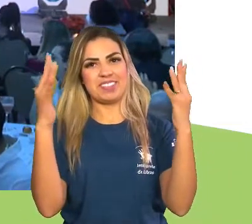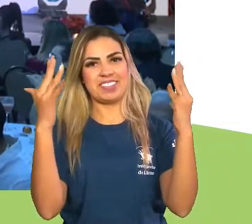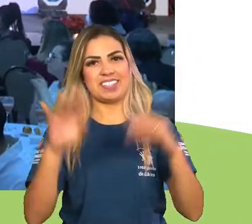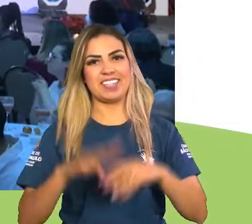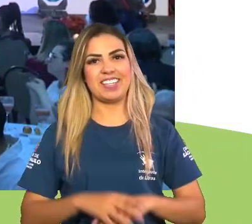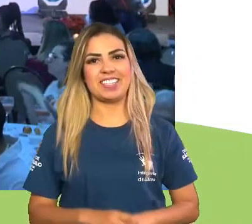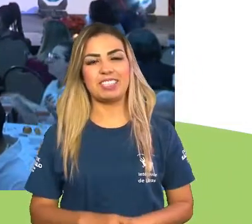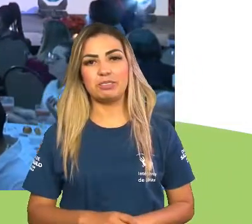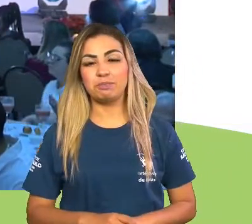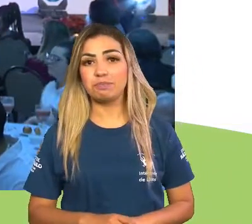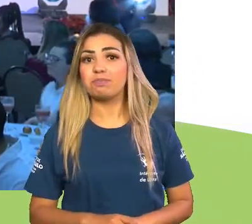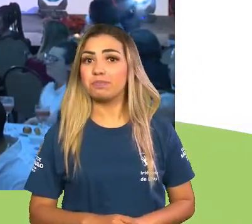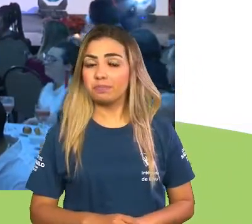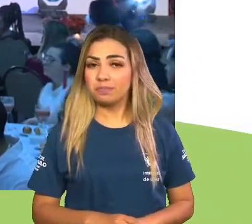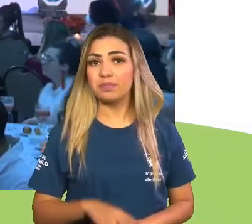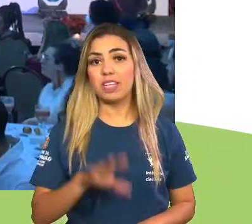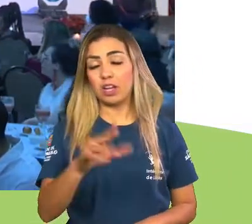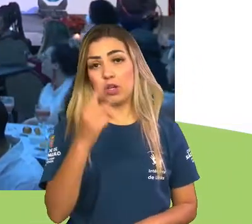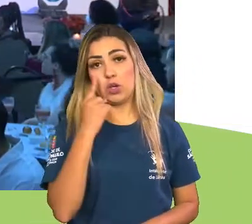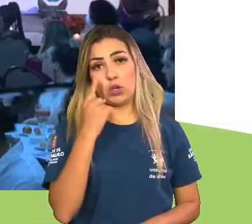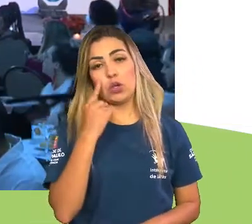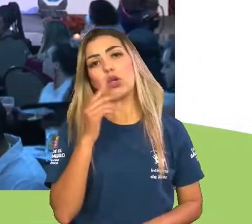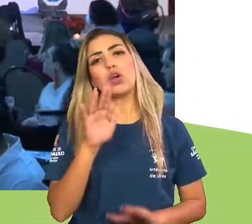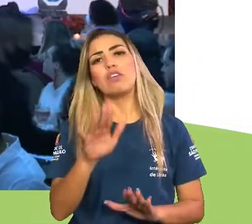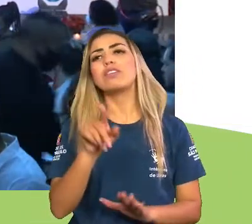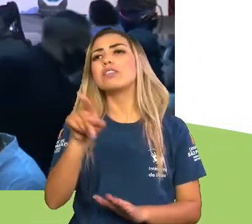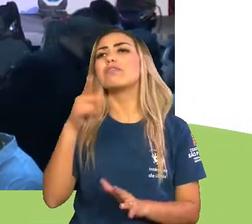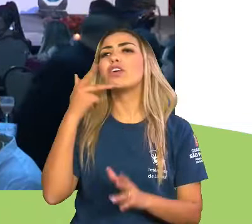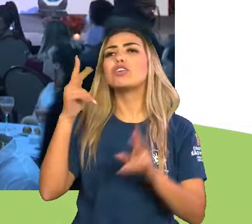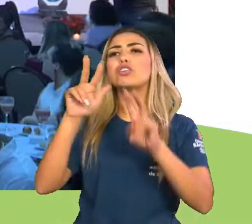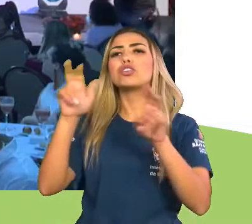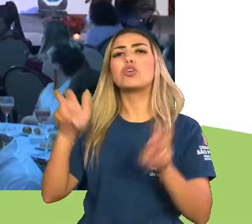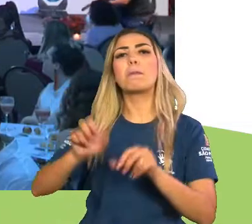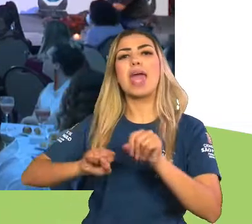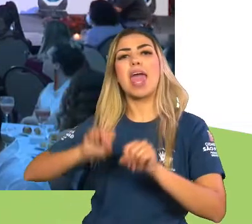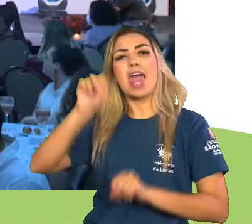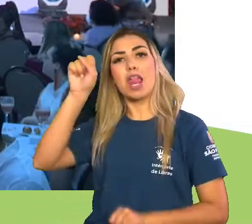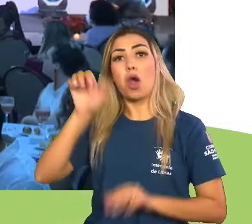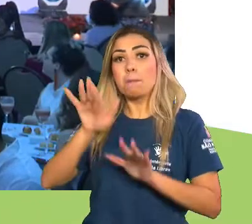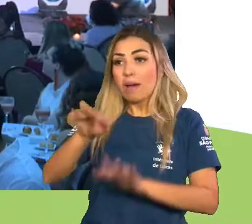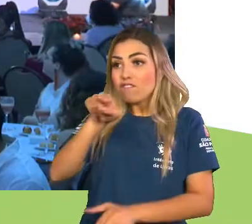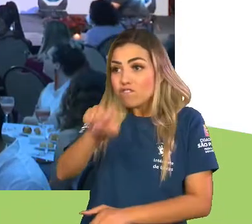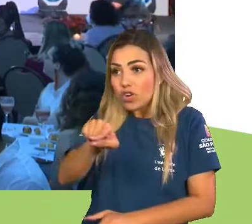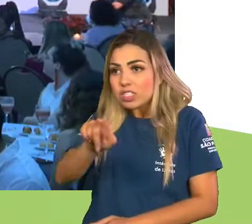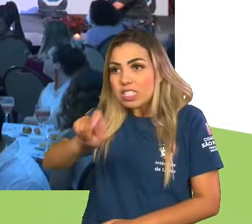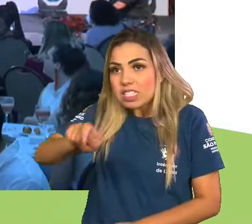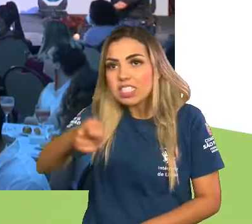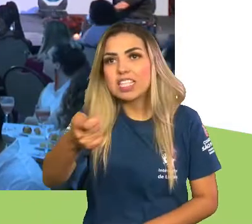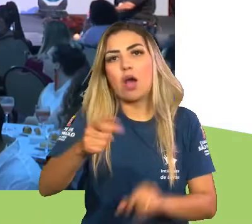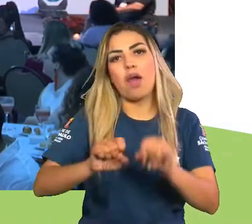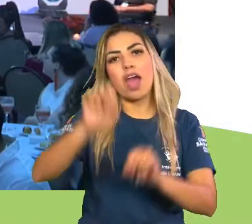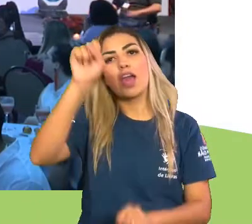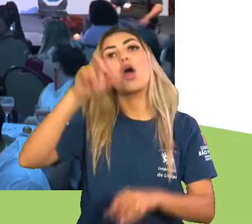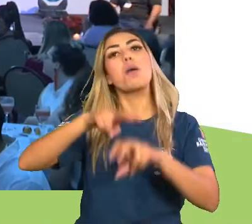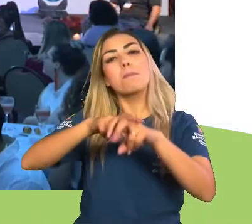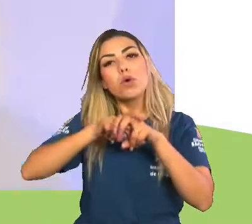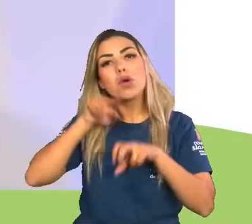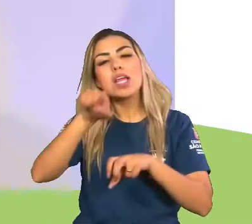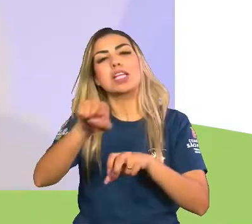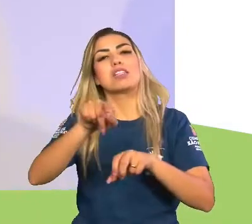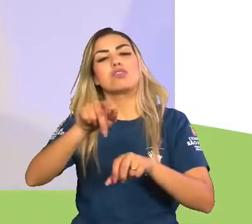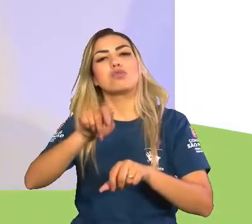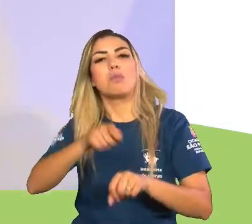Gente, primeiro, antes de mais nada, você fala de heróis, você é um grande herói, é exatamente por isso que você está sendo premiado aqui, Augusto. E